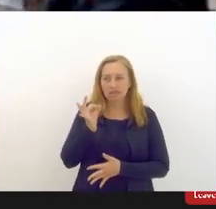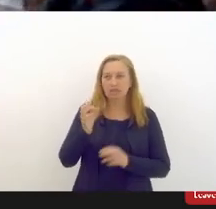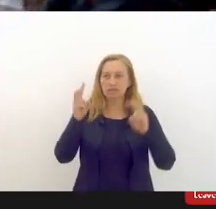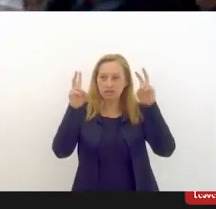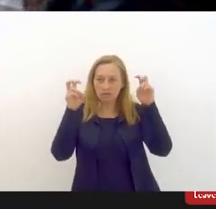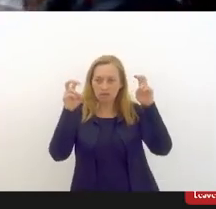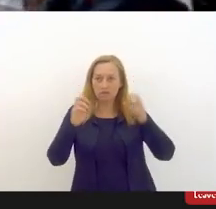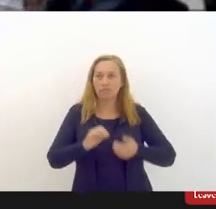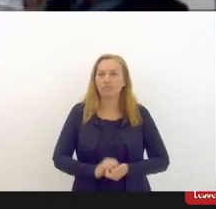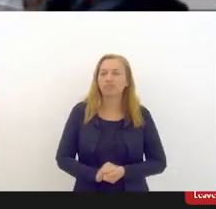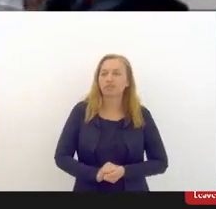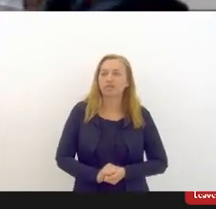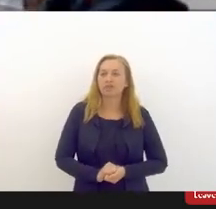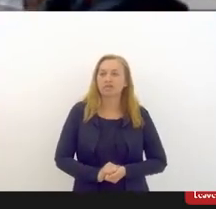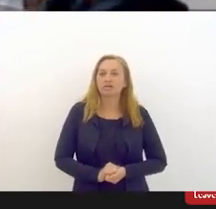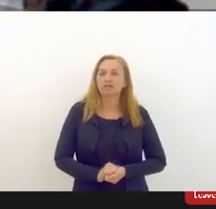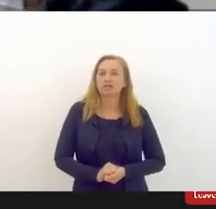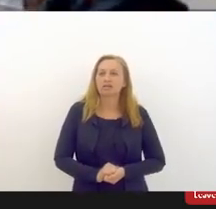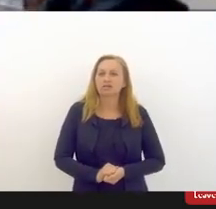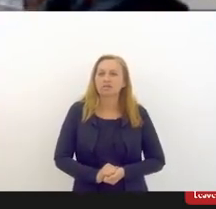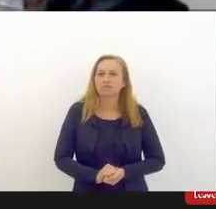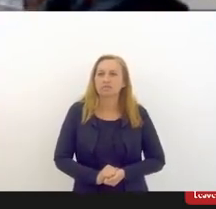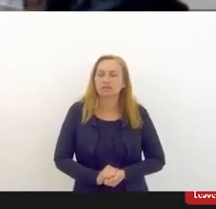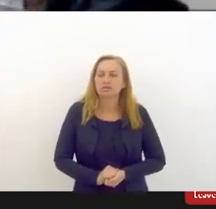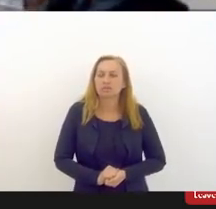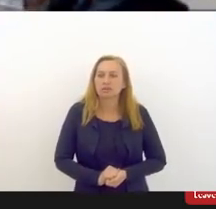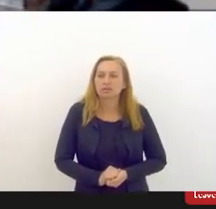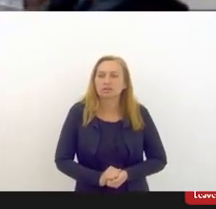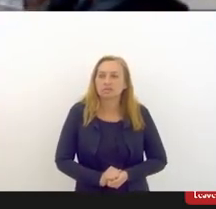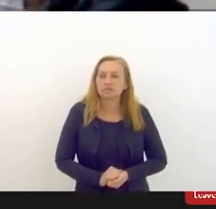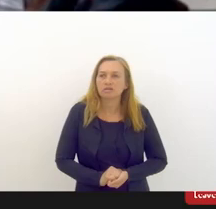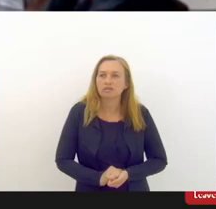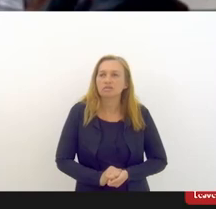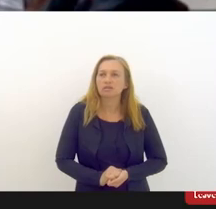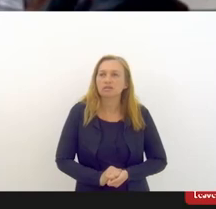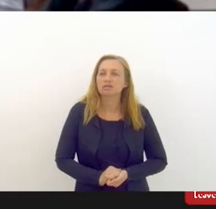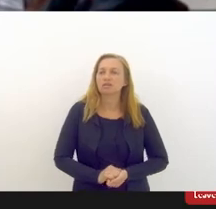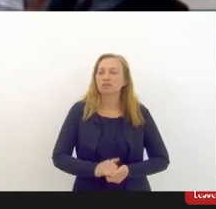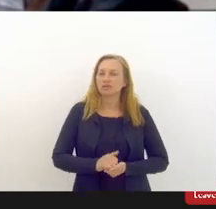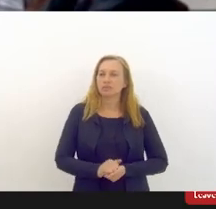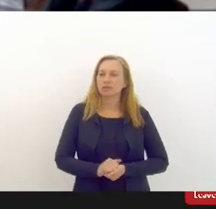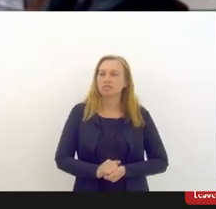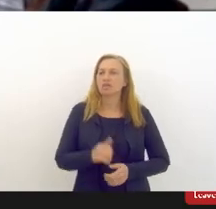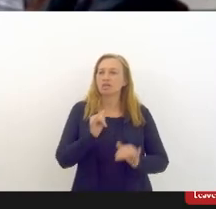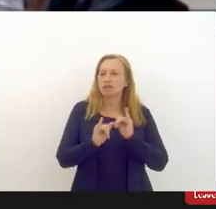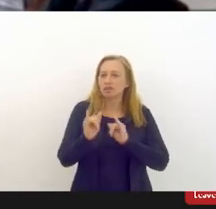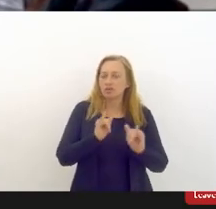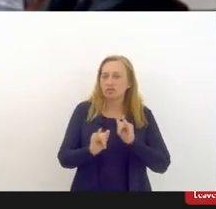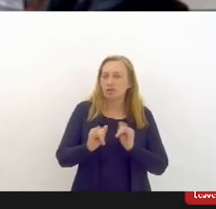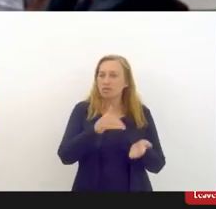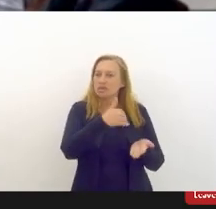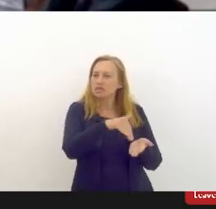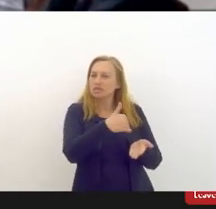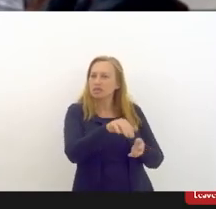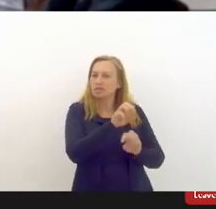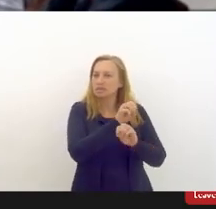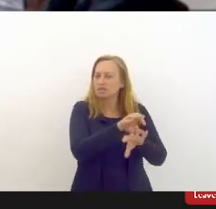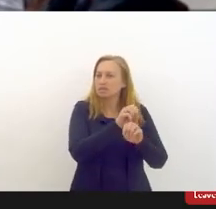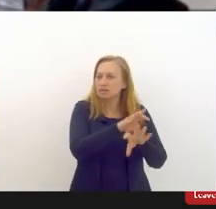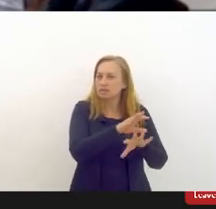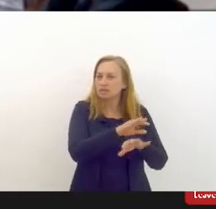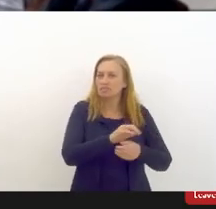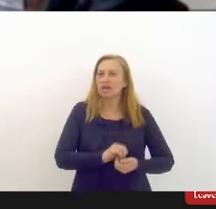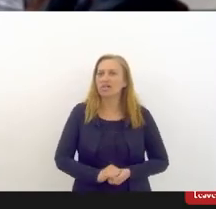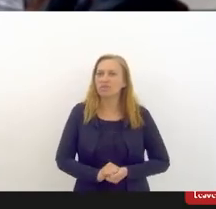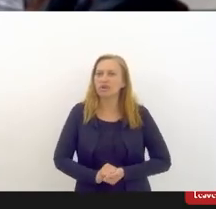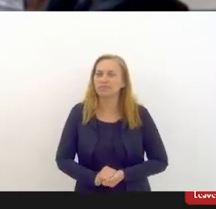de regra, a lógica agora é essa. O diretor da escola, ele conhece o seu resultado primeiro e informa para a SEDUC naquele nosso